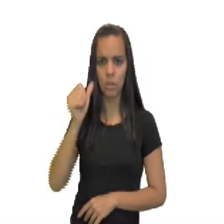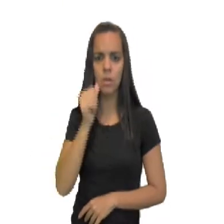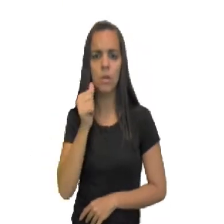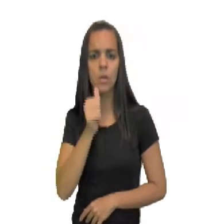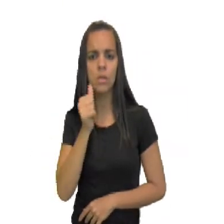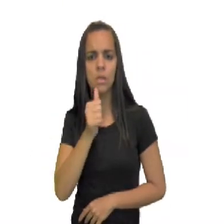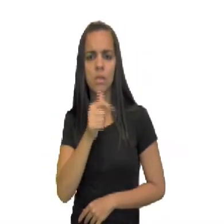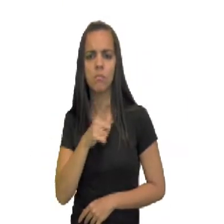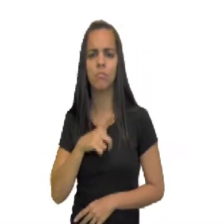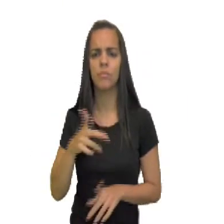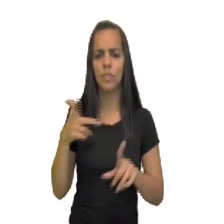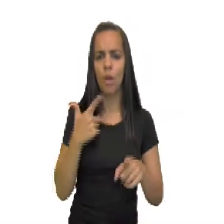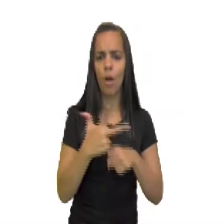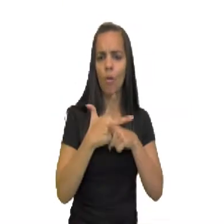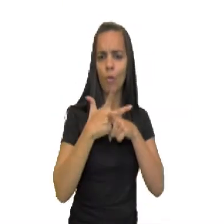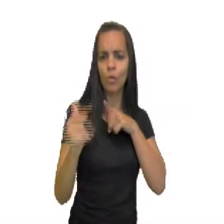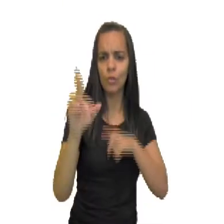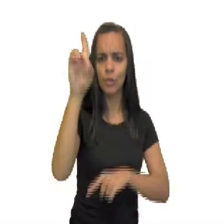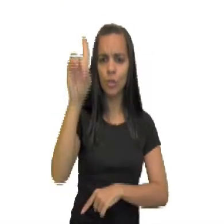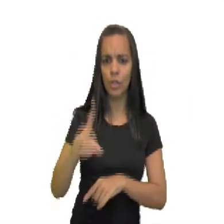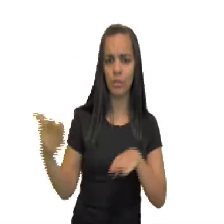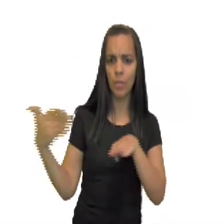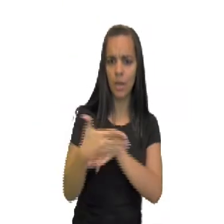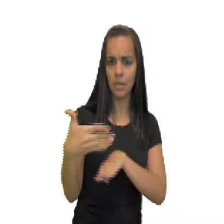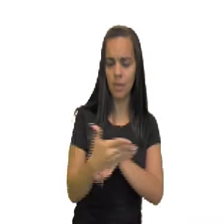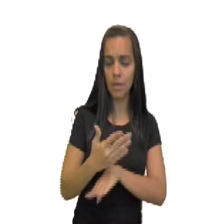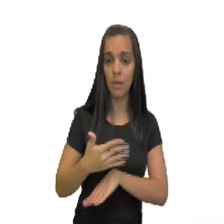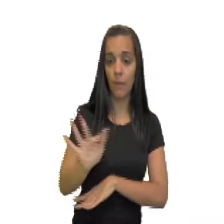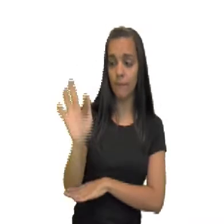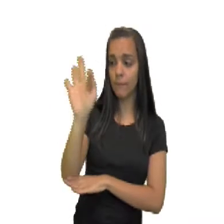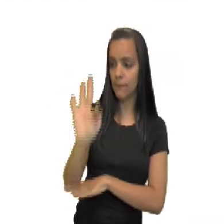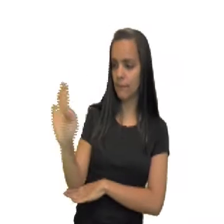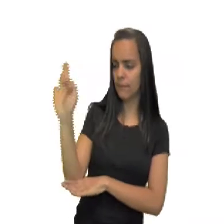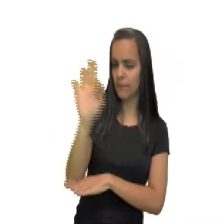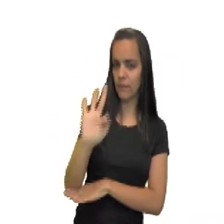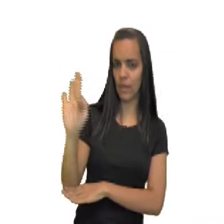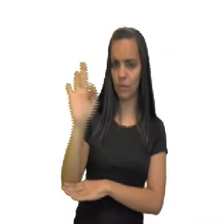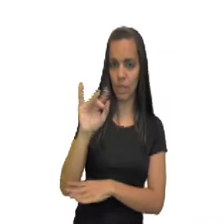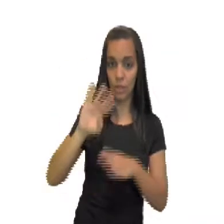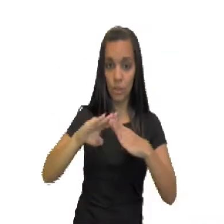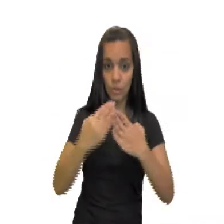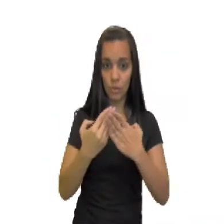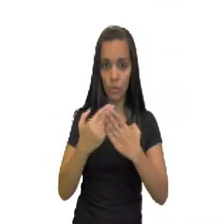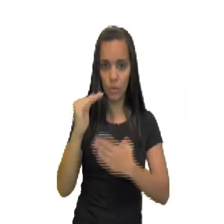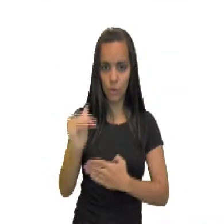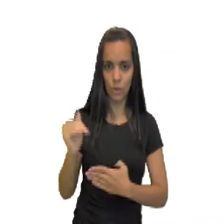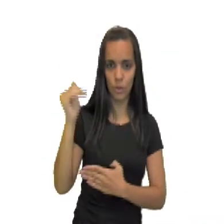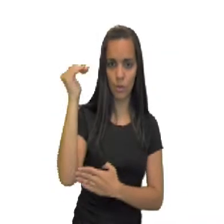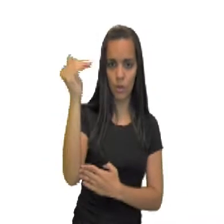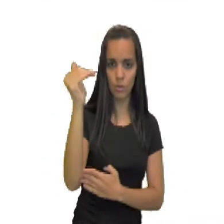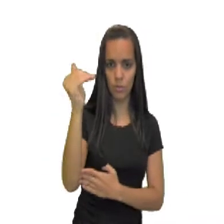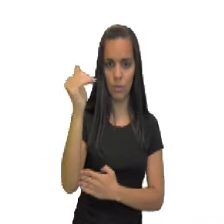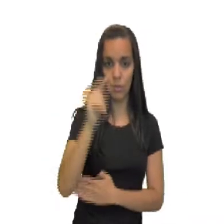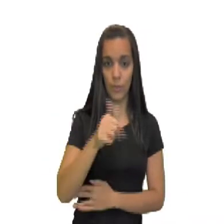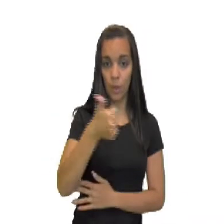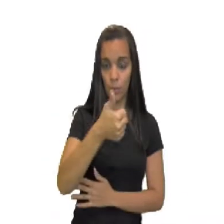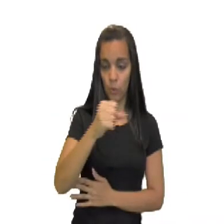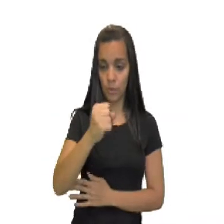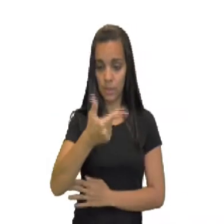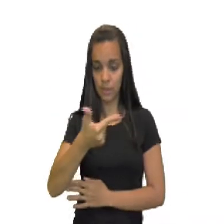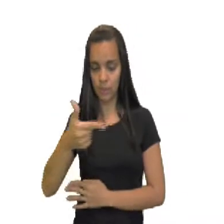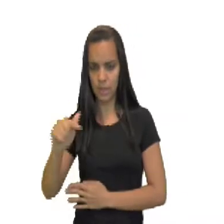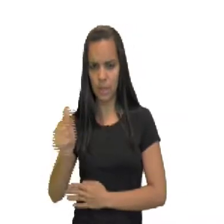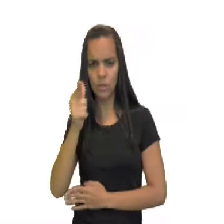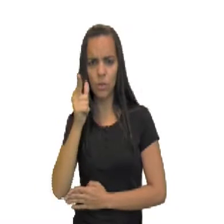mulheres conquistam o direito ao acesso às faculdades. Primeiramente, em 27, os direitos a frequentarem